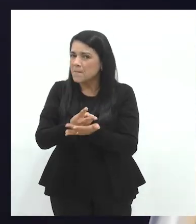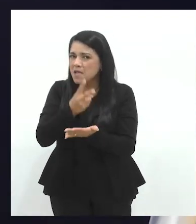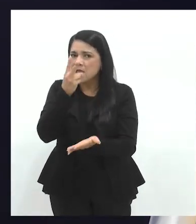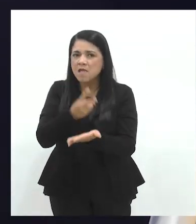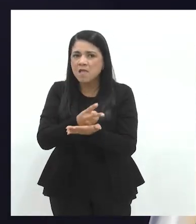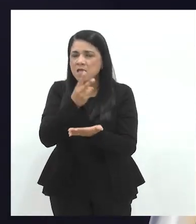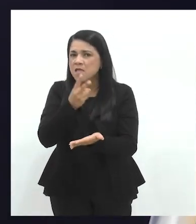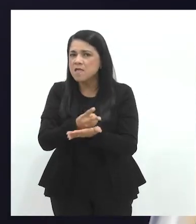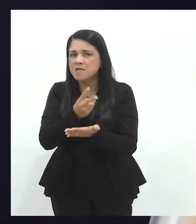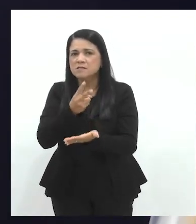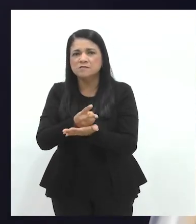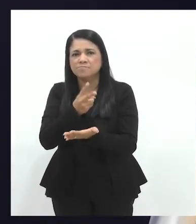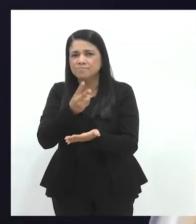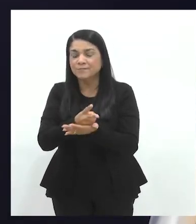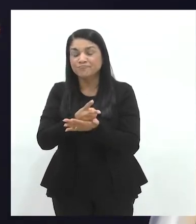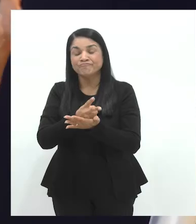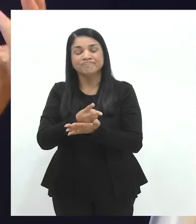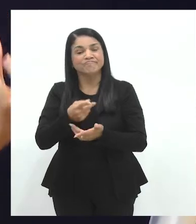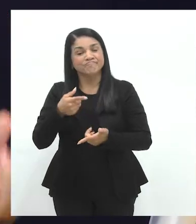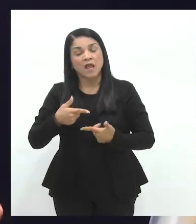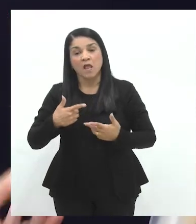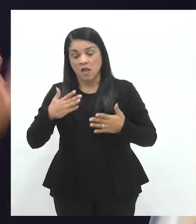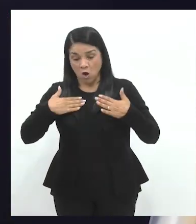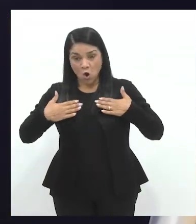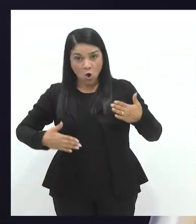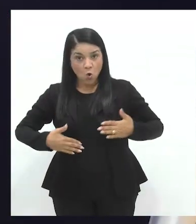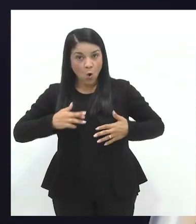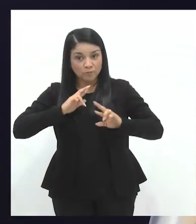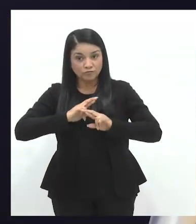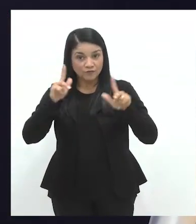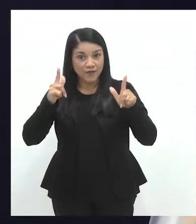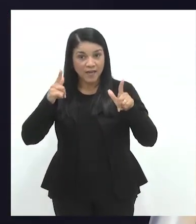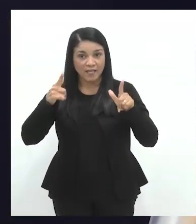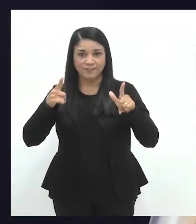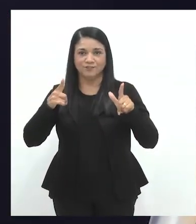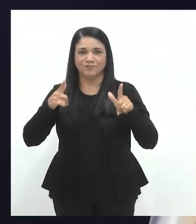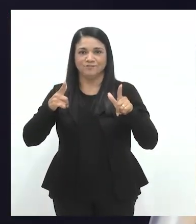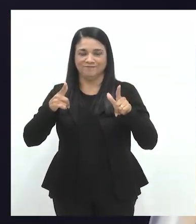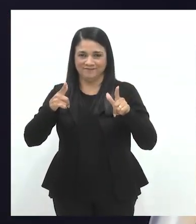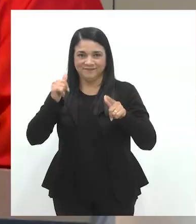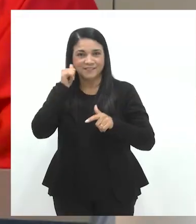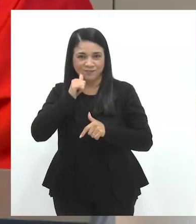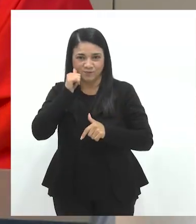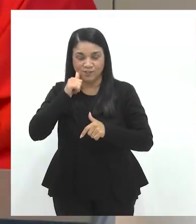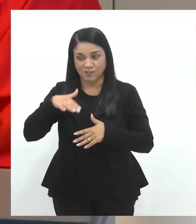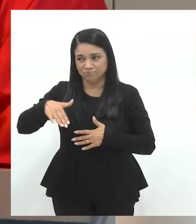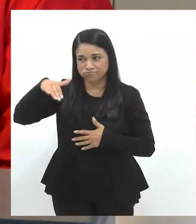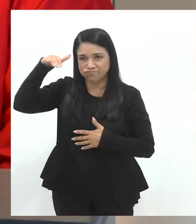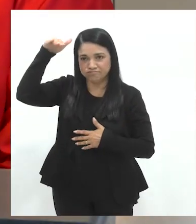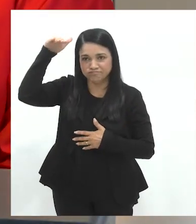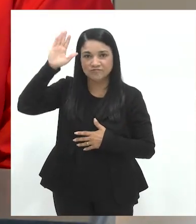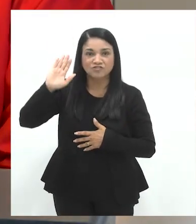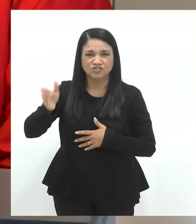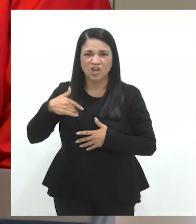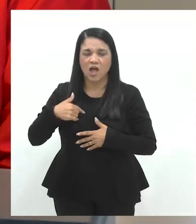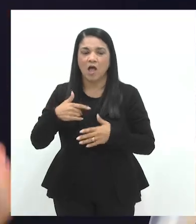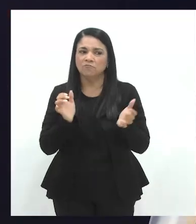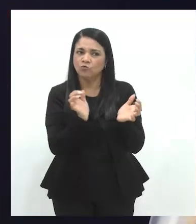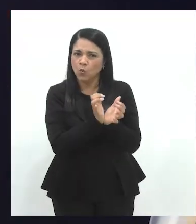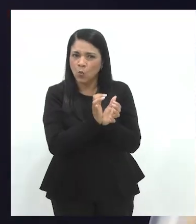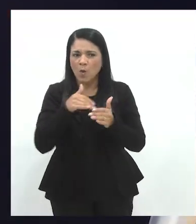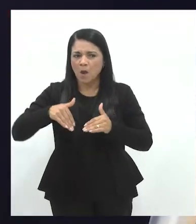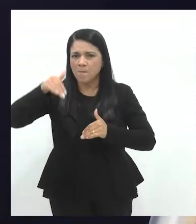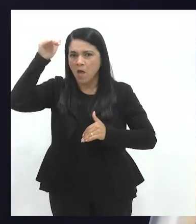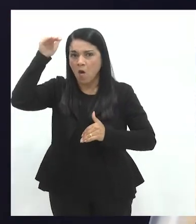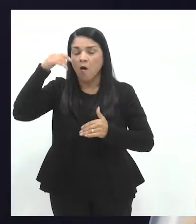ali no mesmo, já tinha um corpo diferente das meninas, porque ela já era vista como uma adulta, a maior da classe. a maior, e então os alunos já